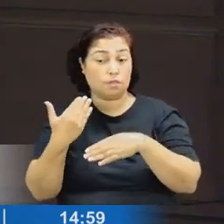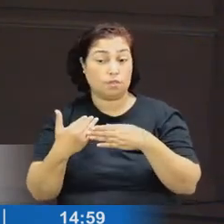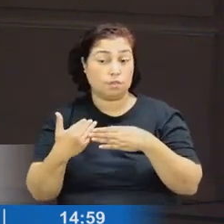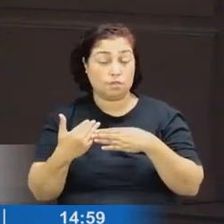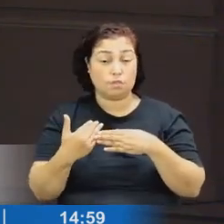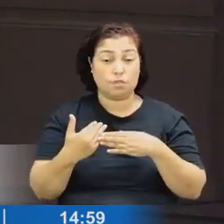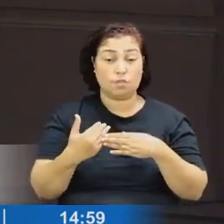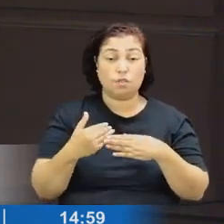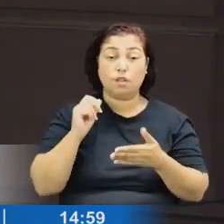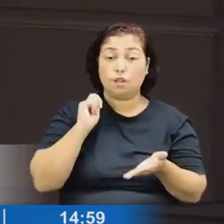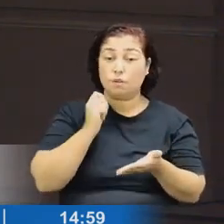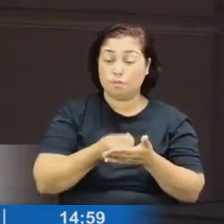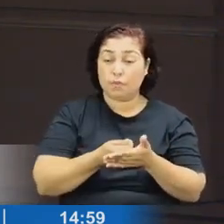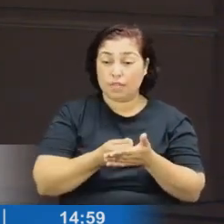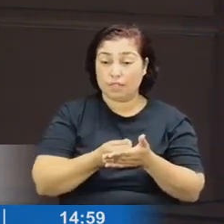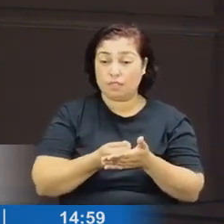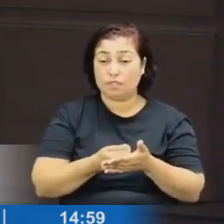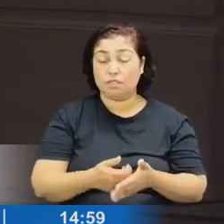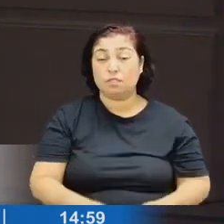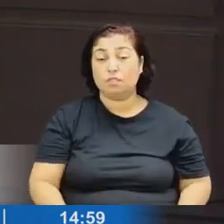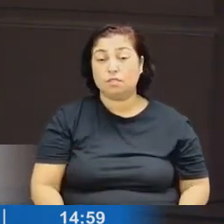atrás paga então